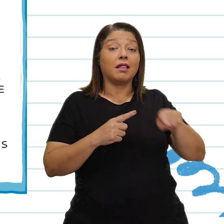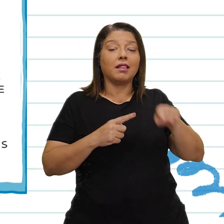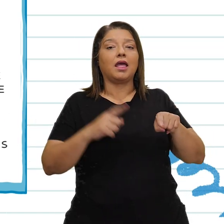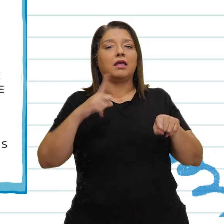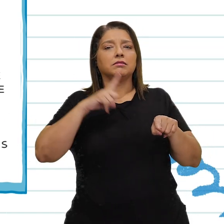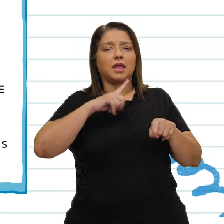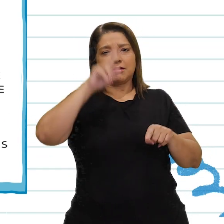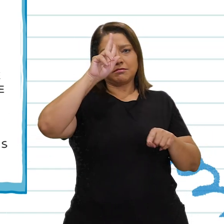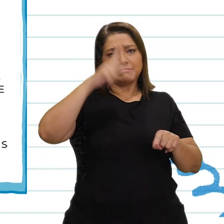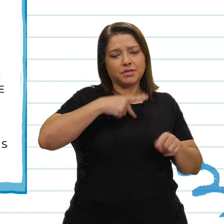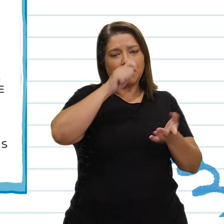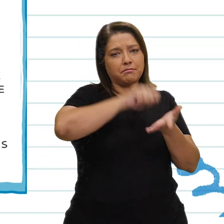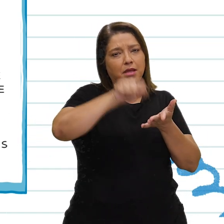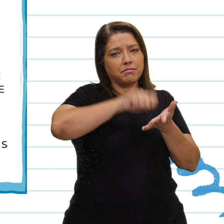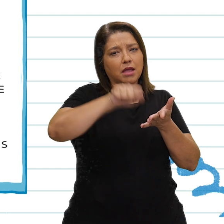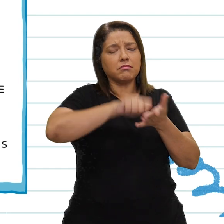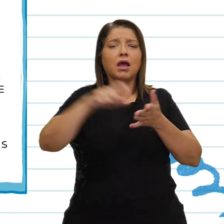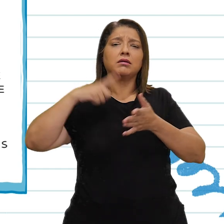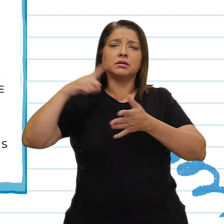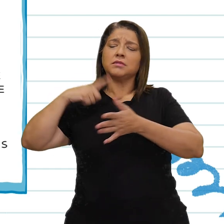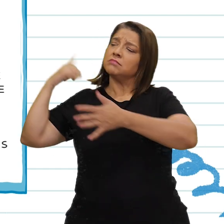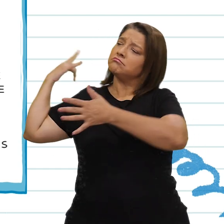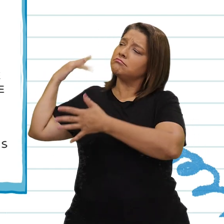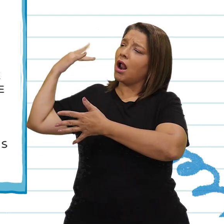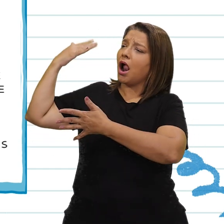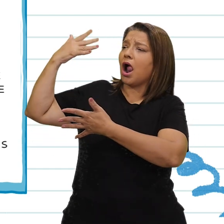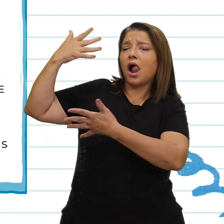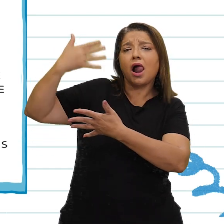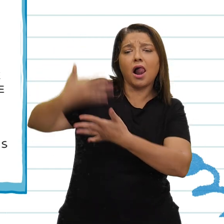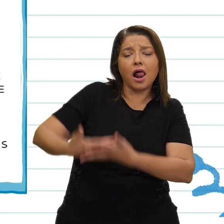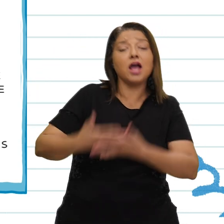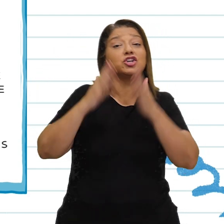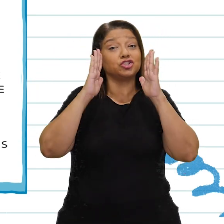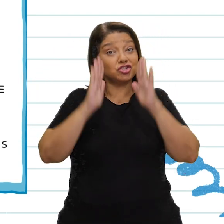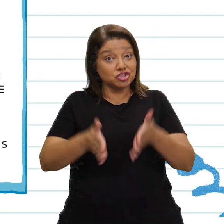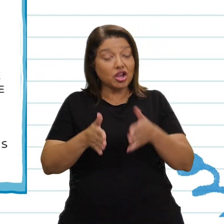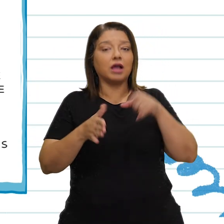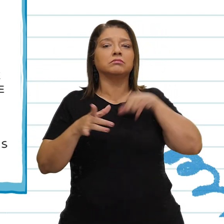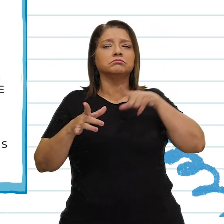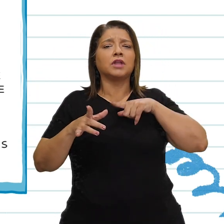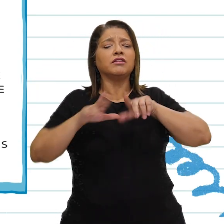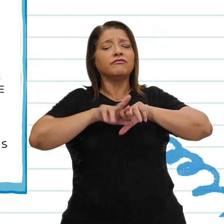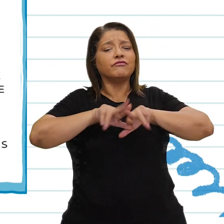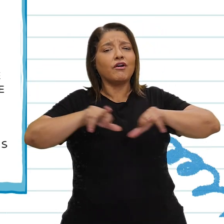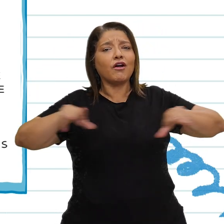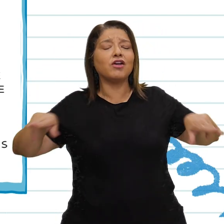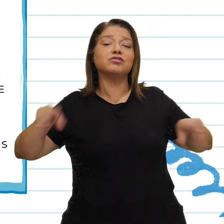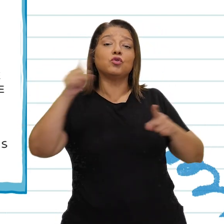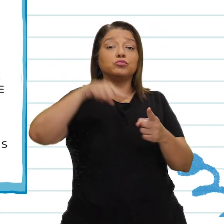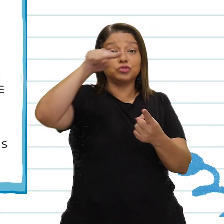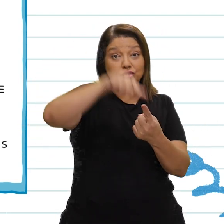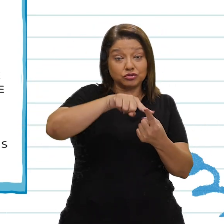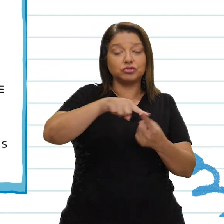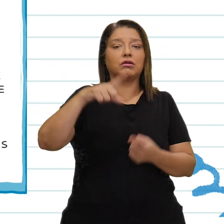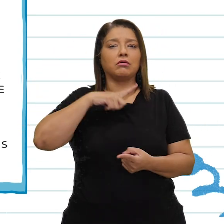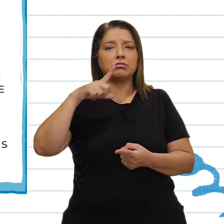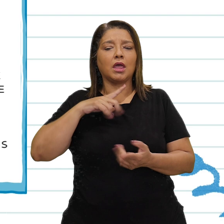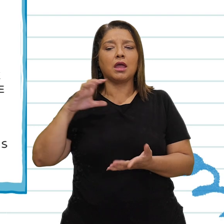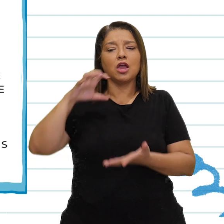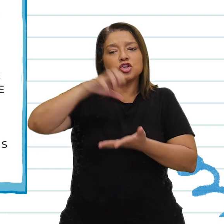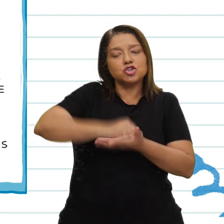humanidade, assumindo diferentes formas e propósitos, desde registros históricos